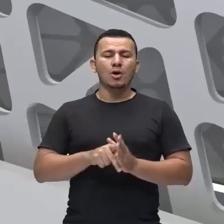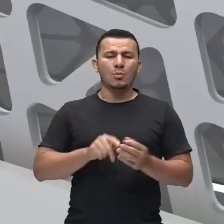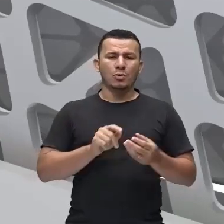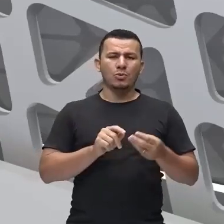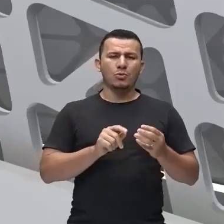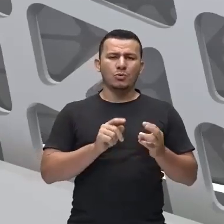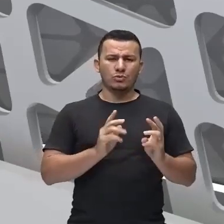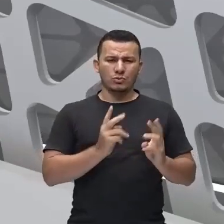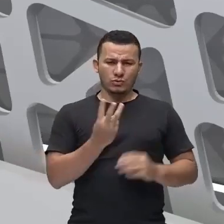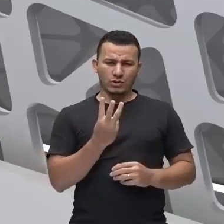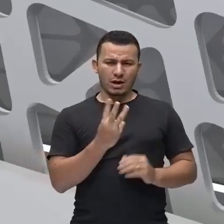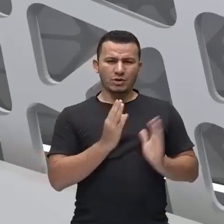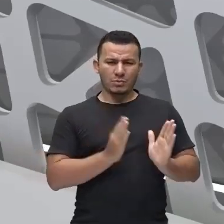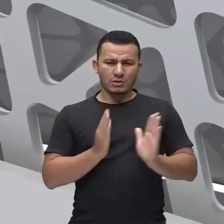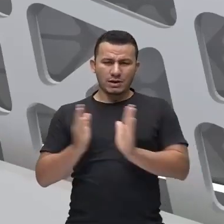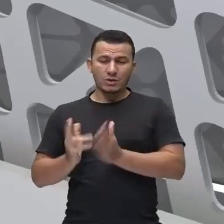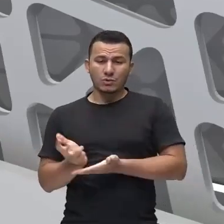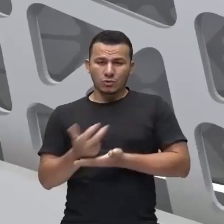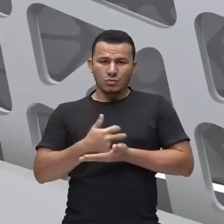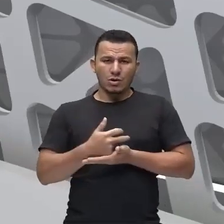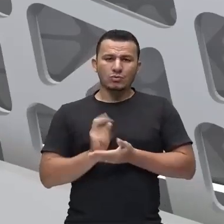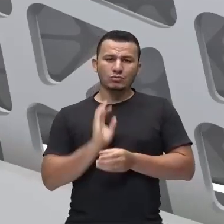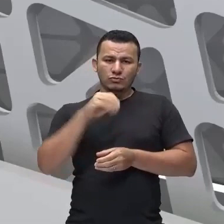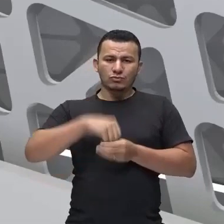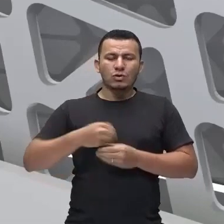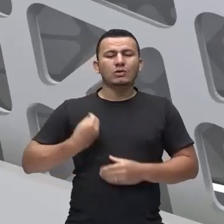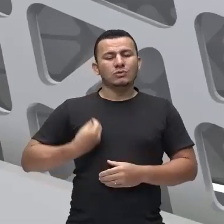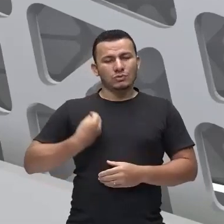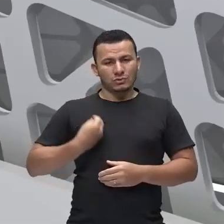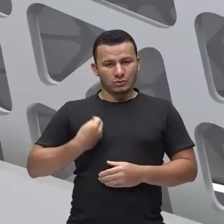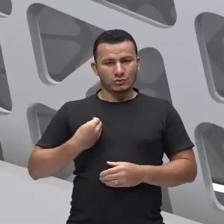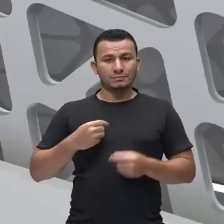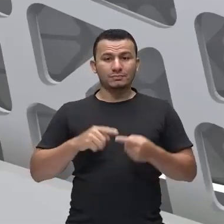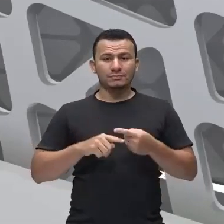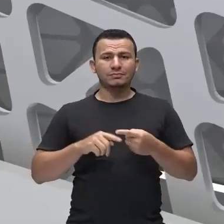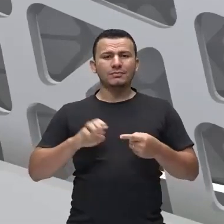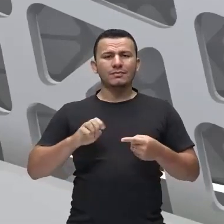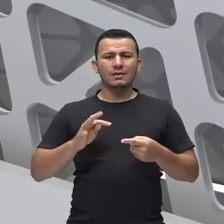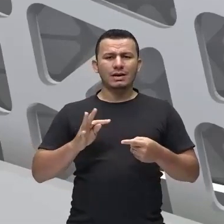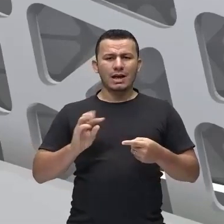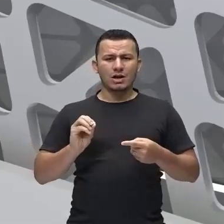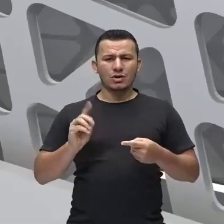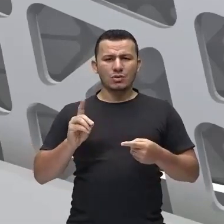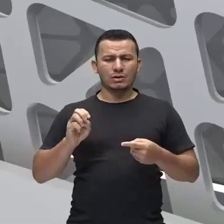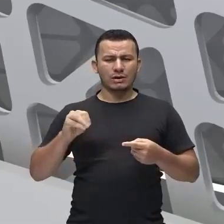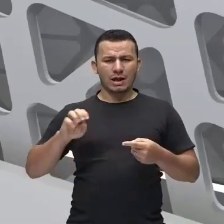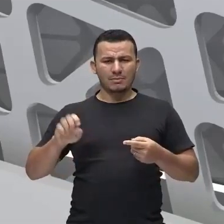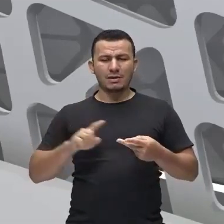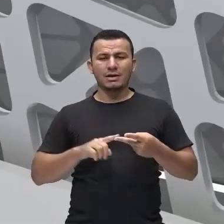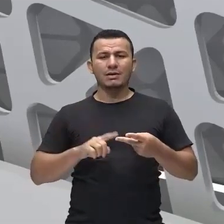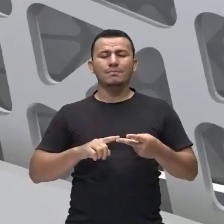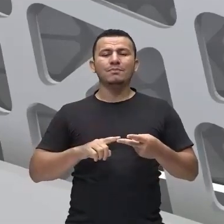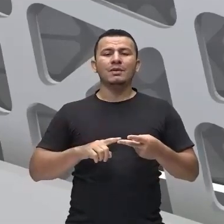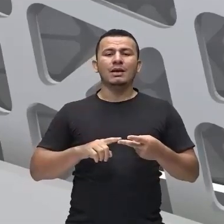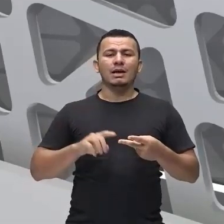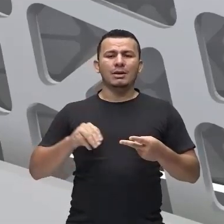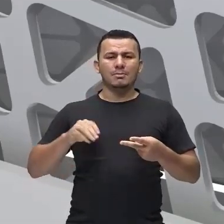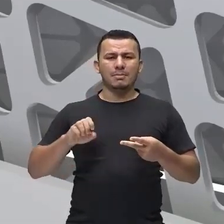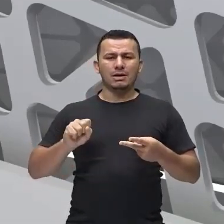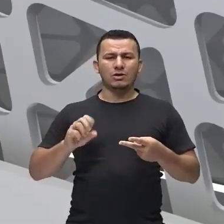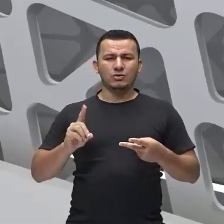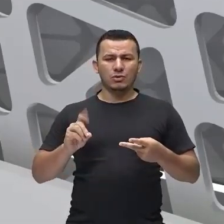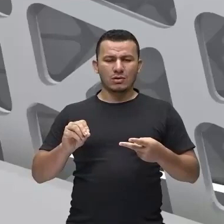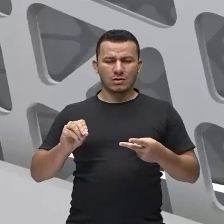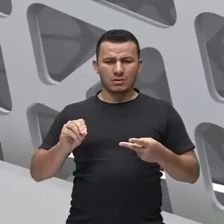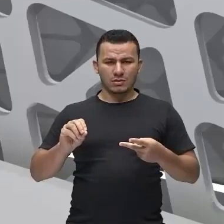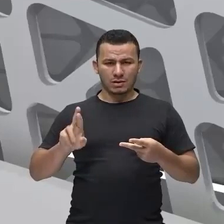folhetos embrionários já estão presentes aí, a ectoderme, a endoderme e a mesoderme. Tudo